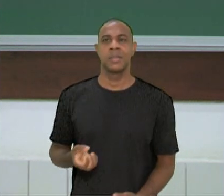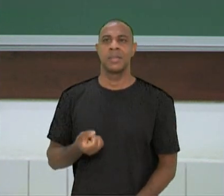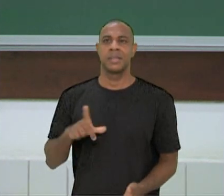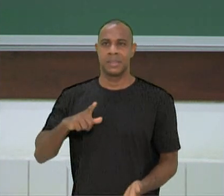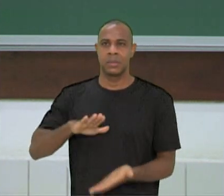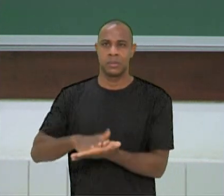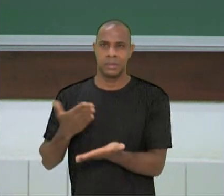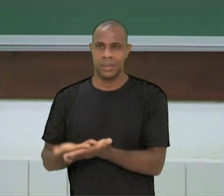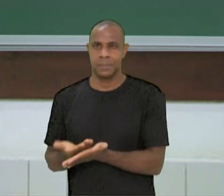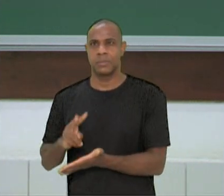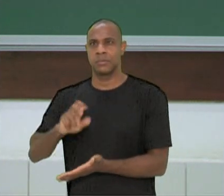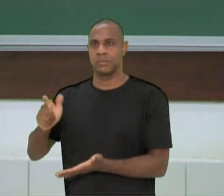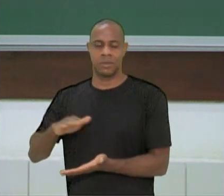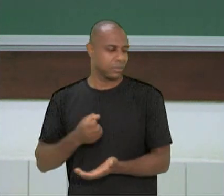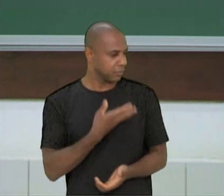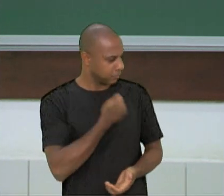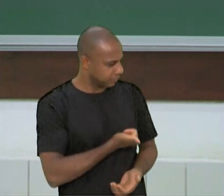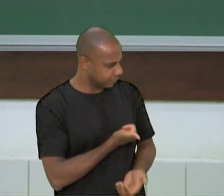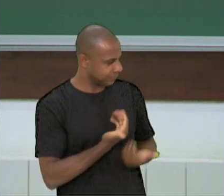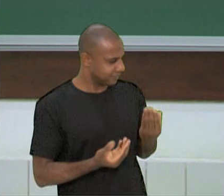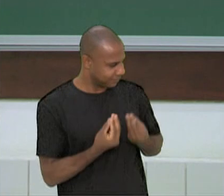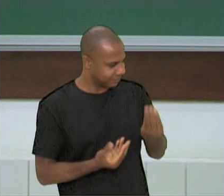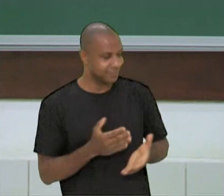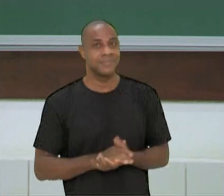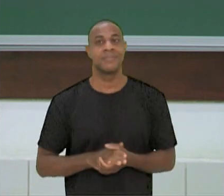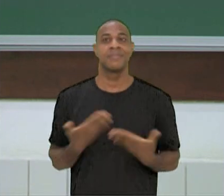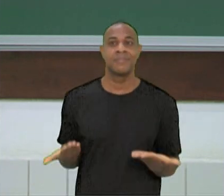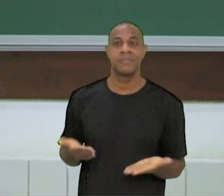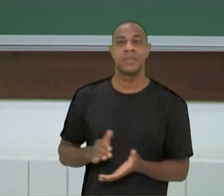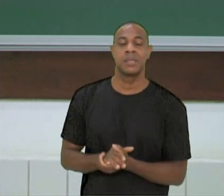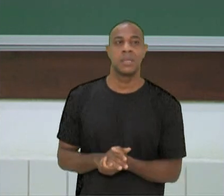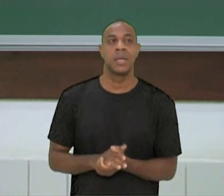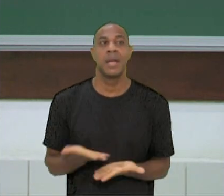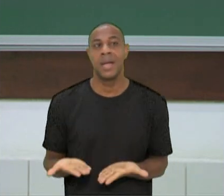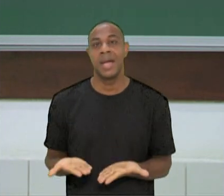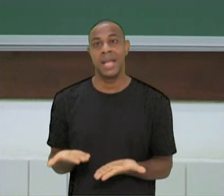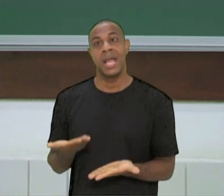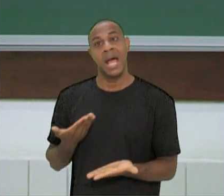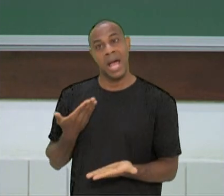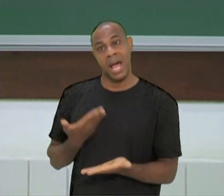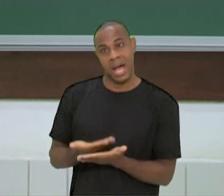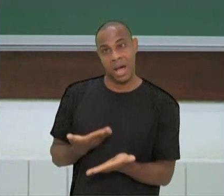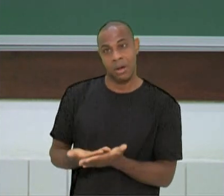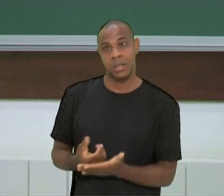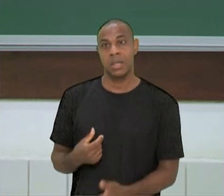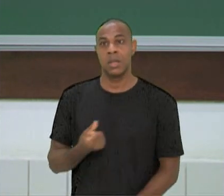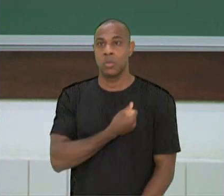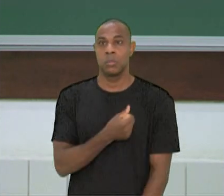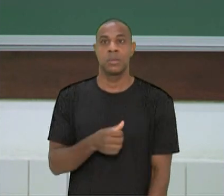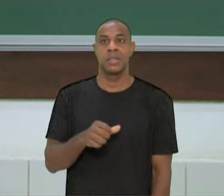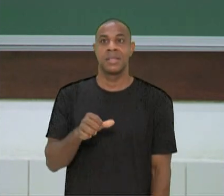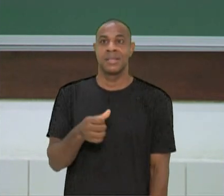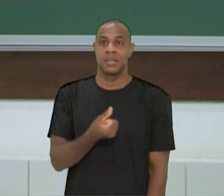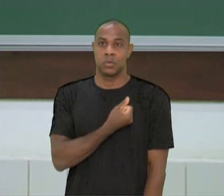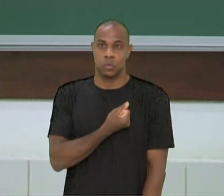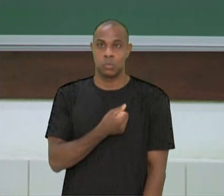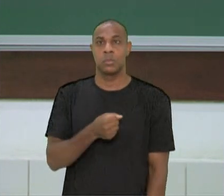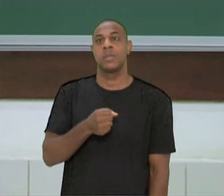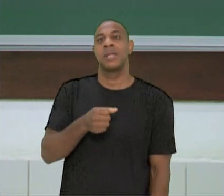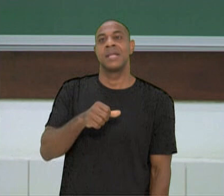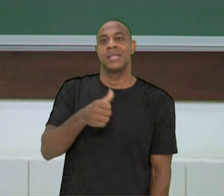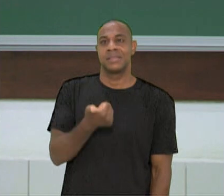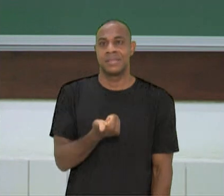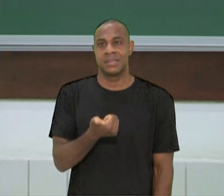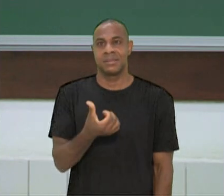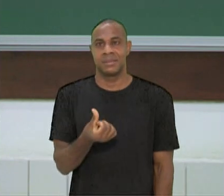Val? Isso aí. E essa é a nossa aula 164 de matemática. E antes da gente começar, nós temos